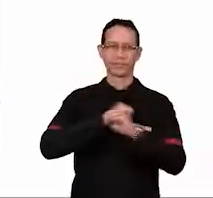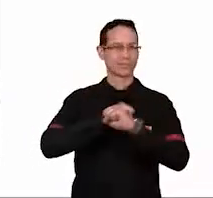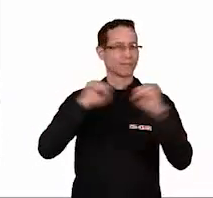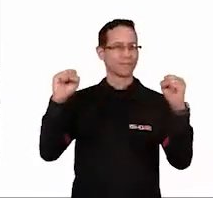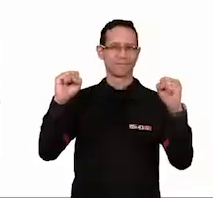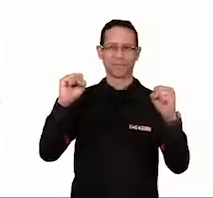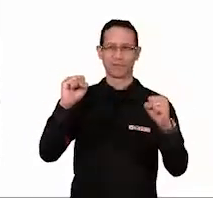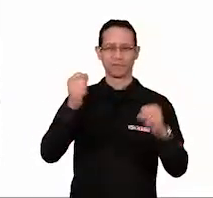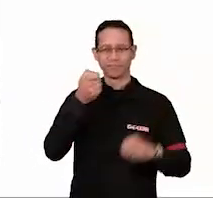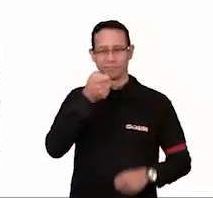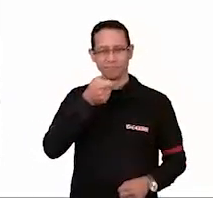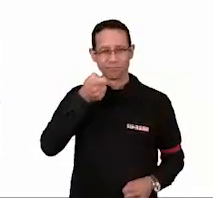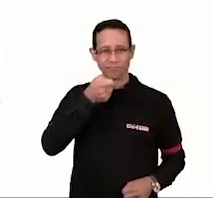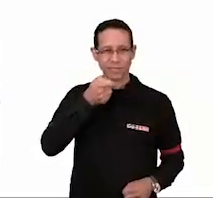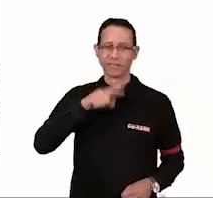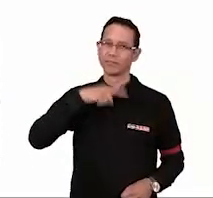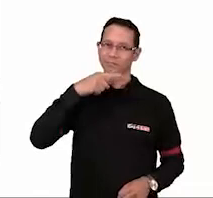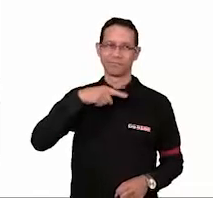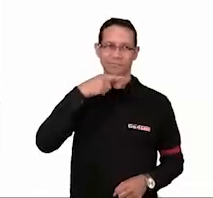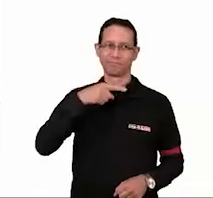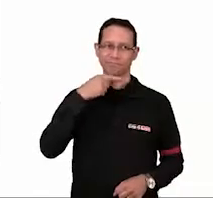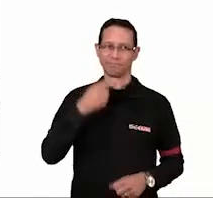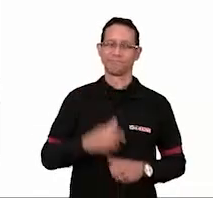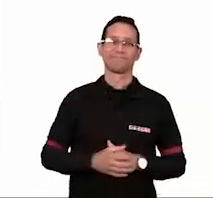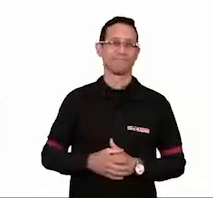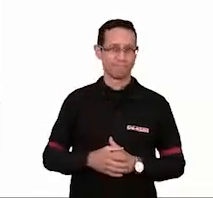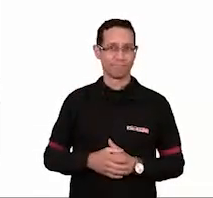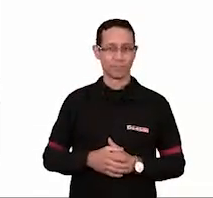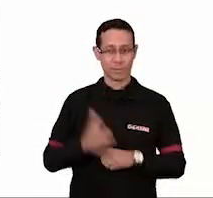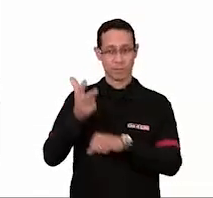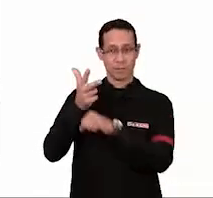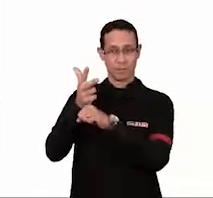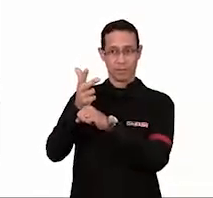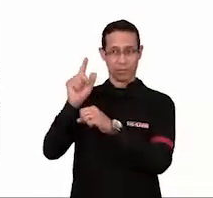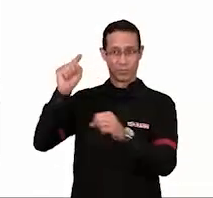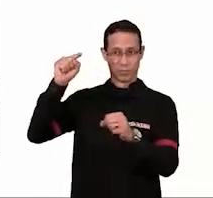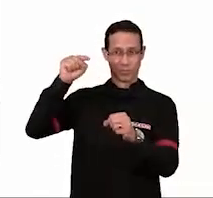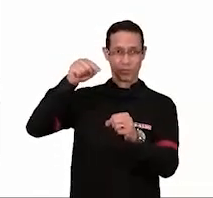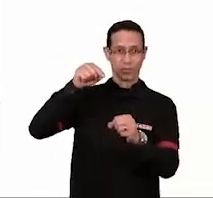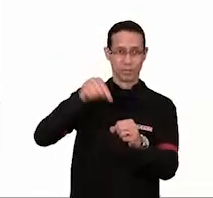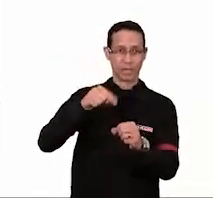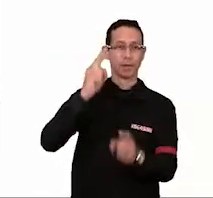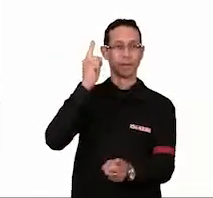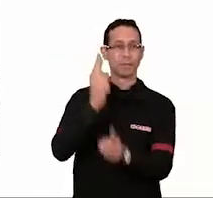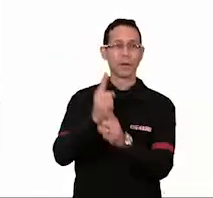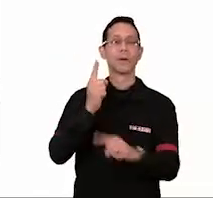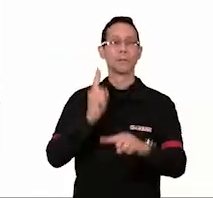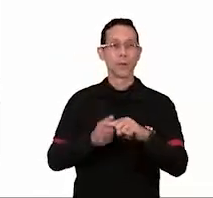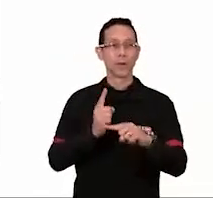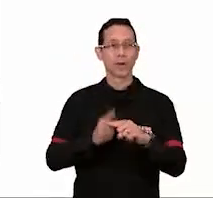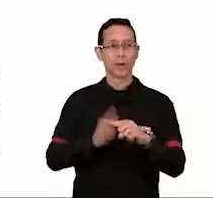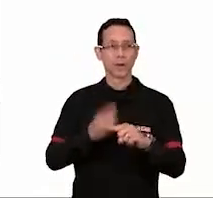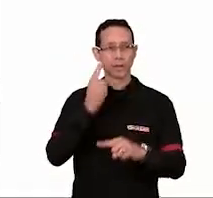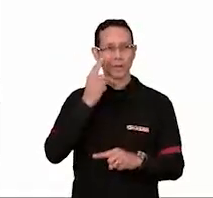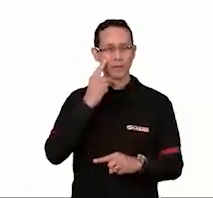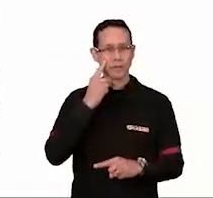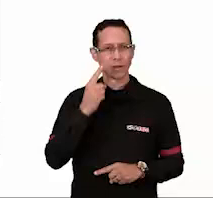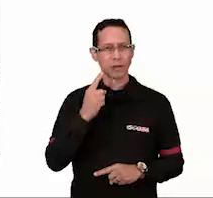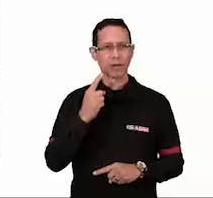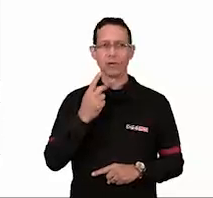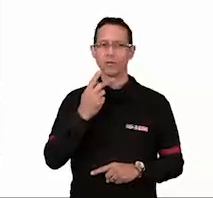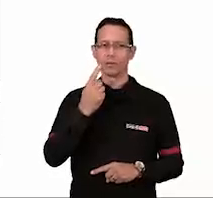né? É impossível. Na verdade, até pela otoendoscopia, eu só observei porque eu comecei a ver sair do